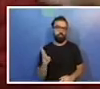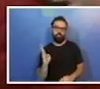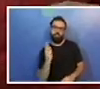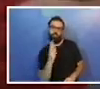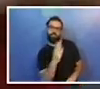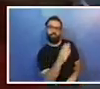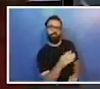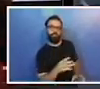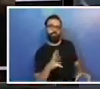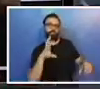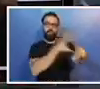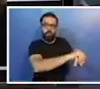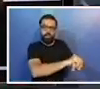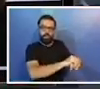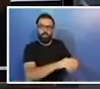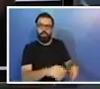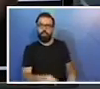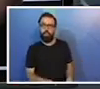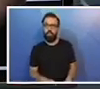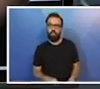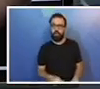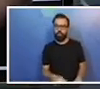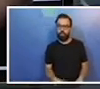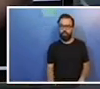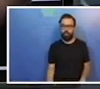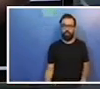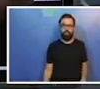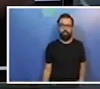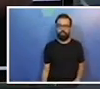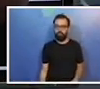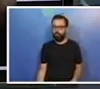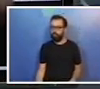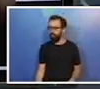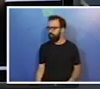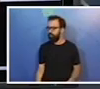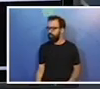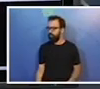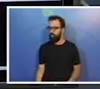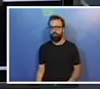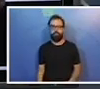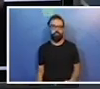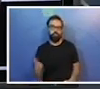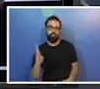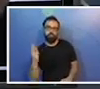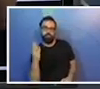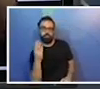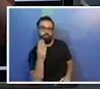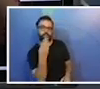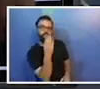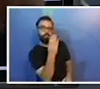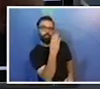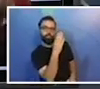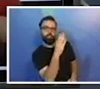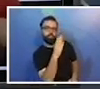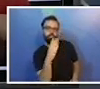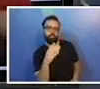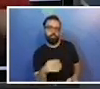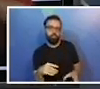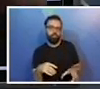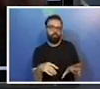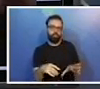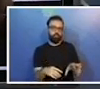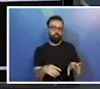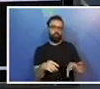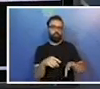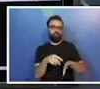em Recife. Tudo isso que nós falamos no início. Será que os tubarões estão atacando